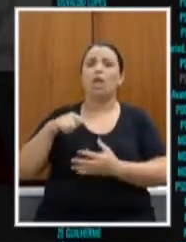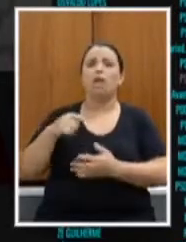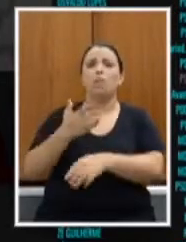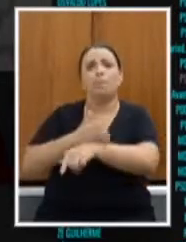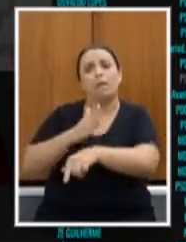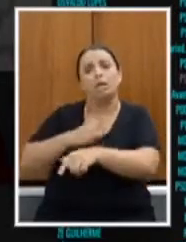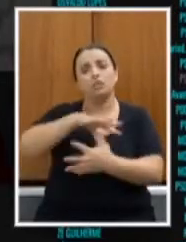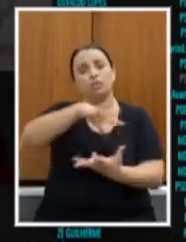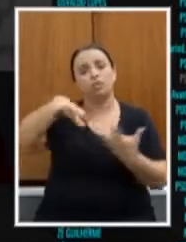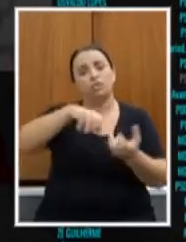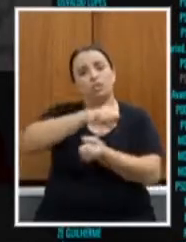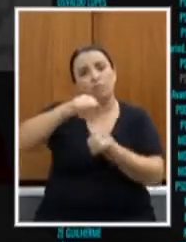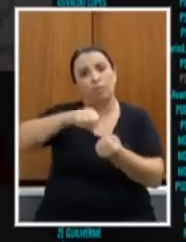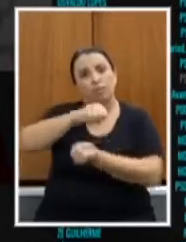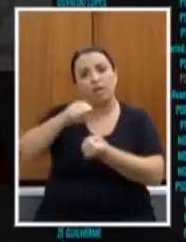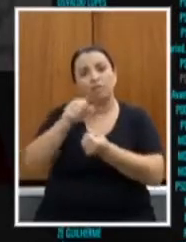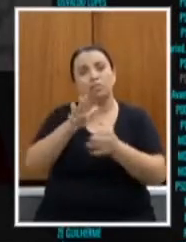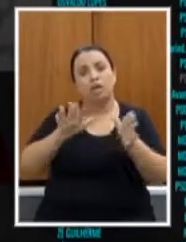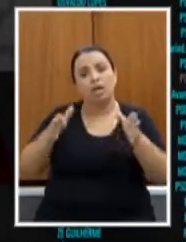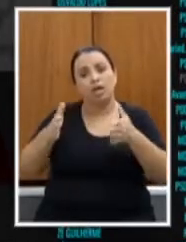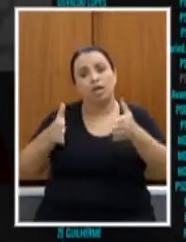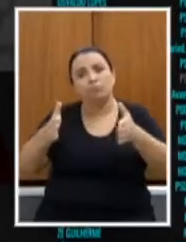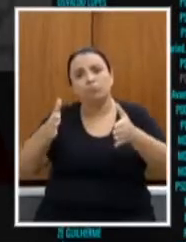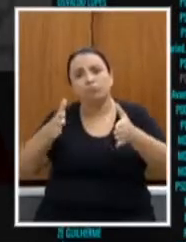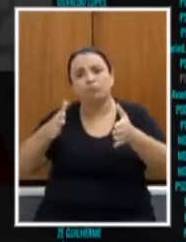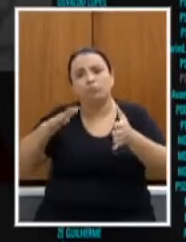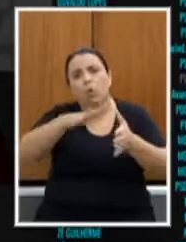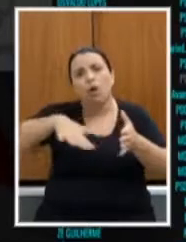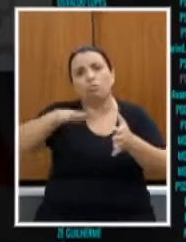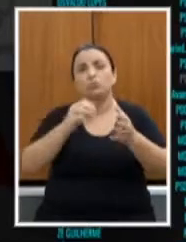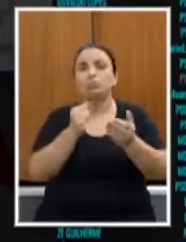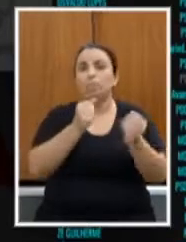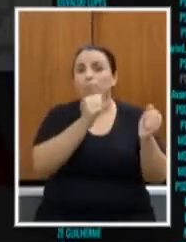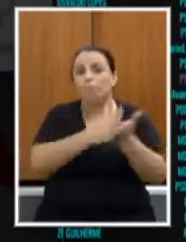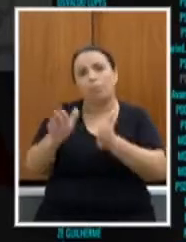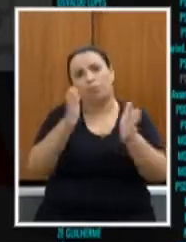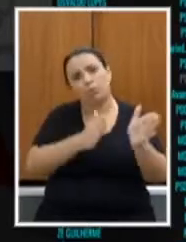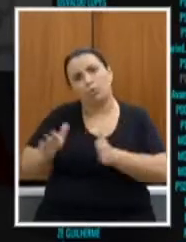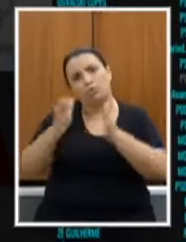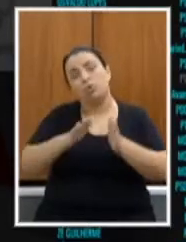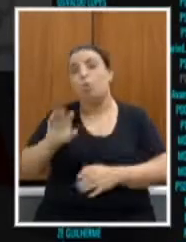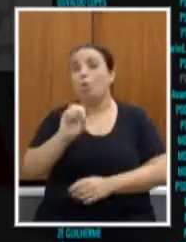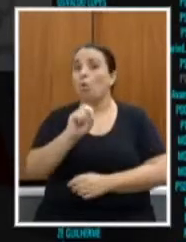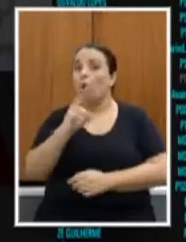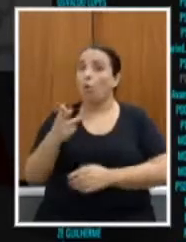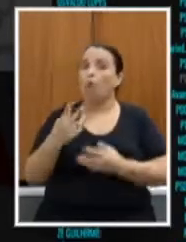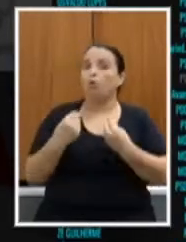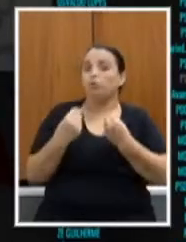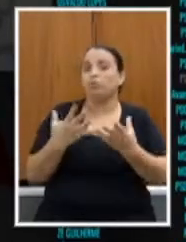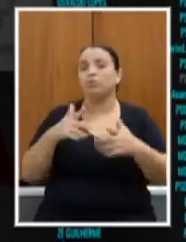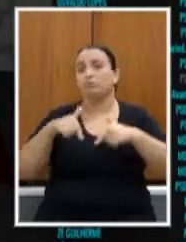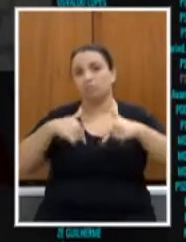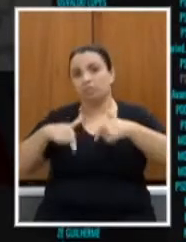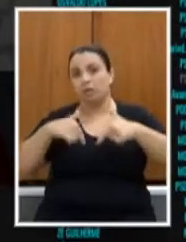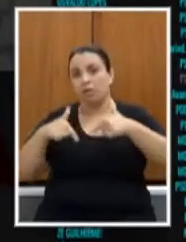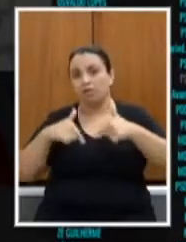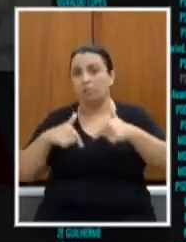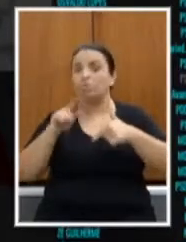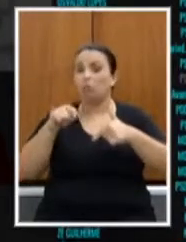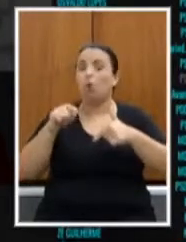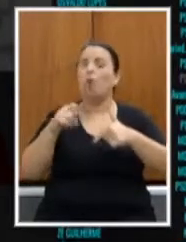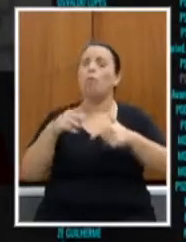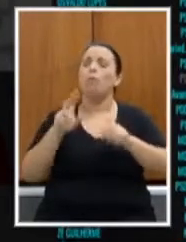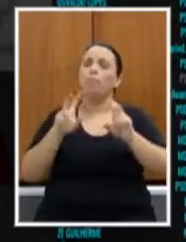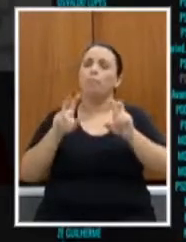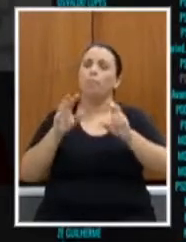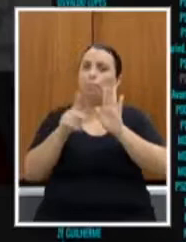ambiental na cadeia produtiva ou na prestação de serviço. Então, o projeto sendo apreciado, portanto, em segundo turno já.